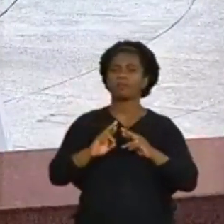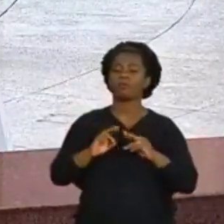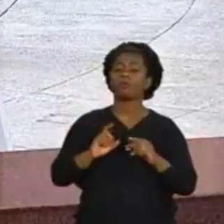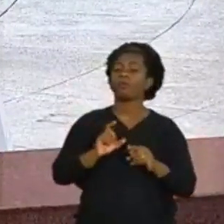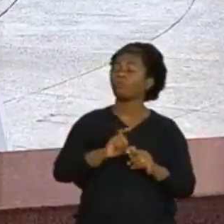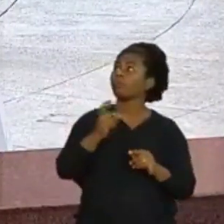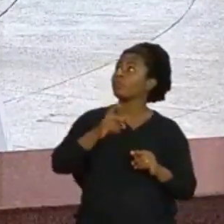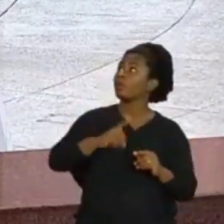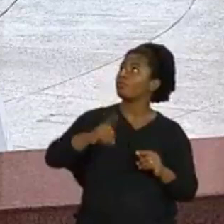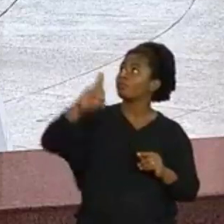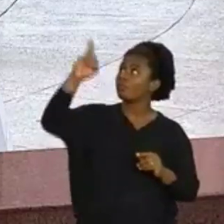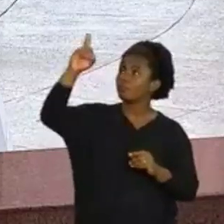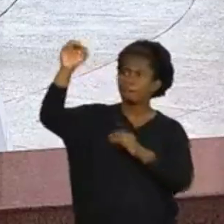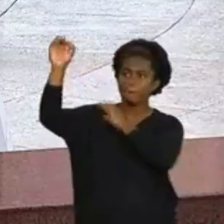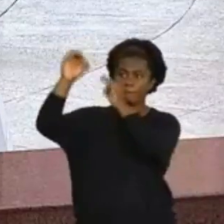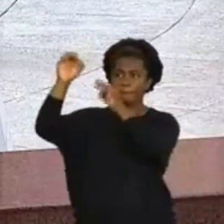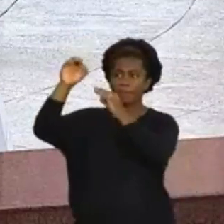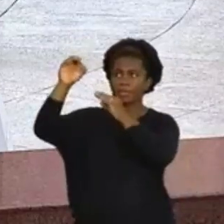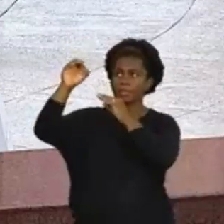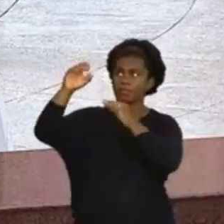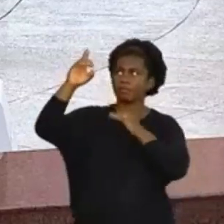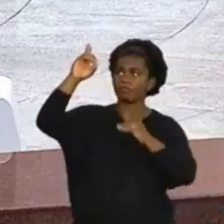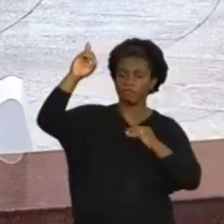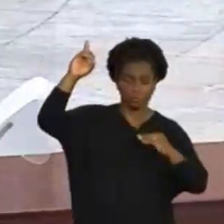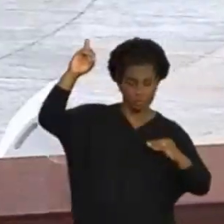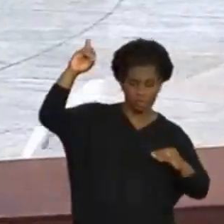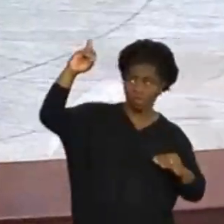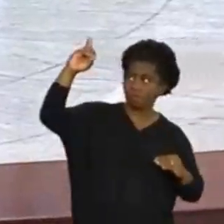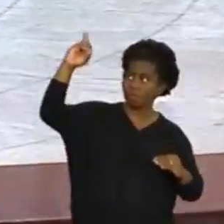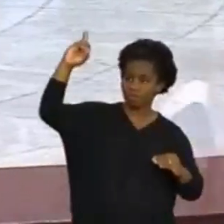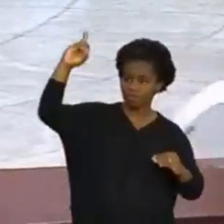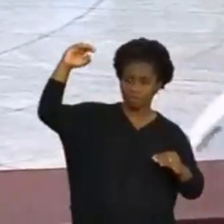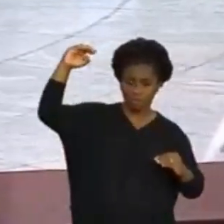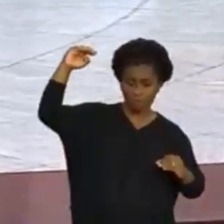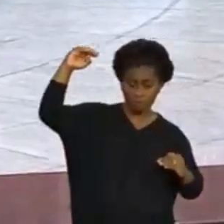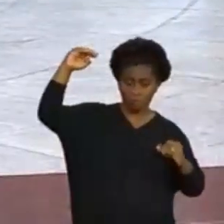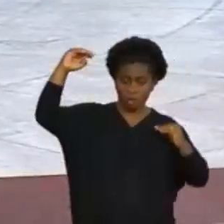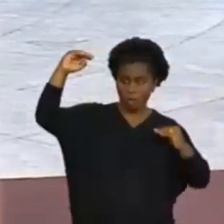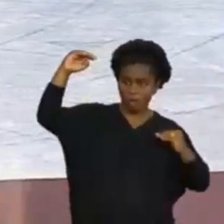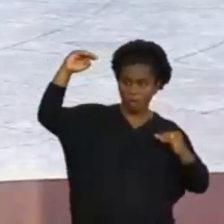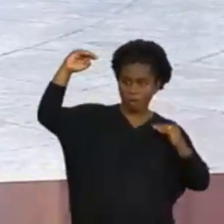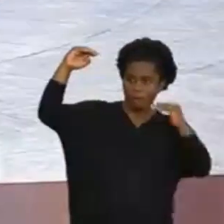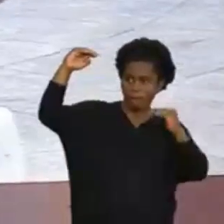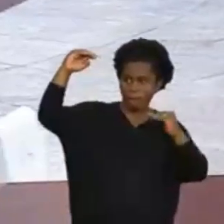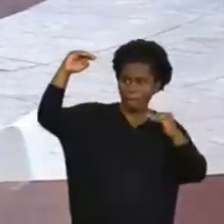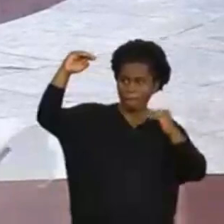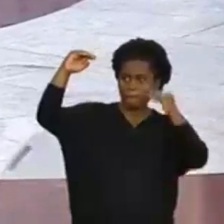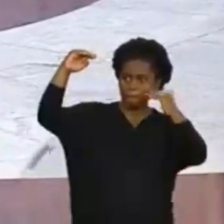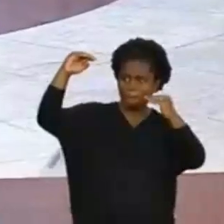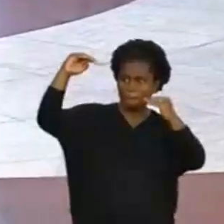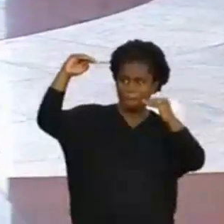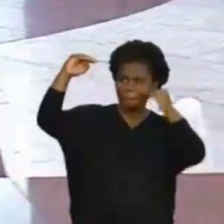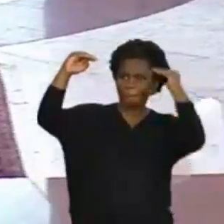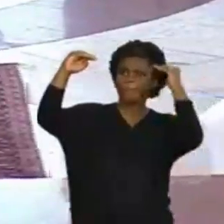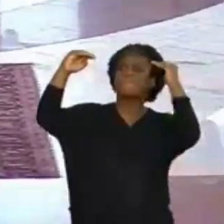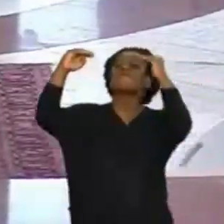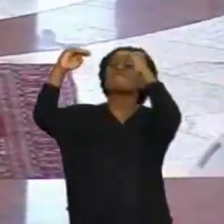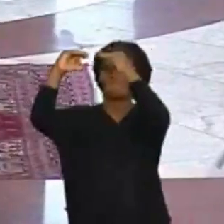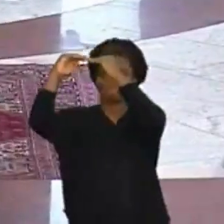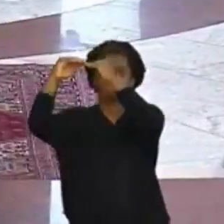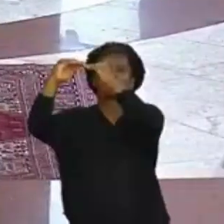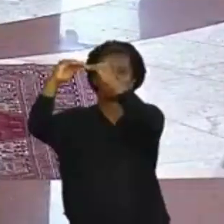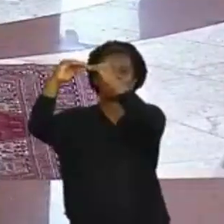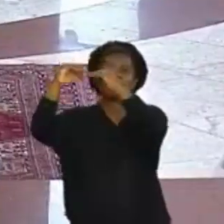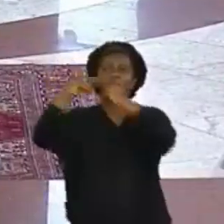de Deus. Se você compreender, se você entender